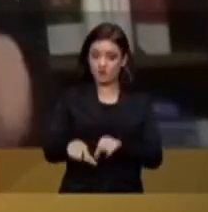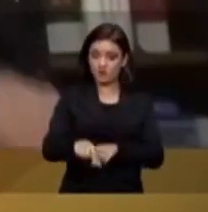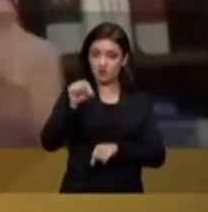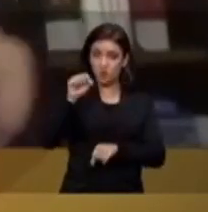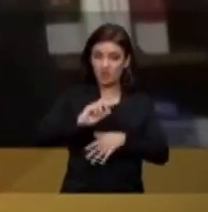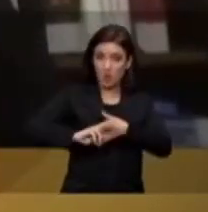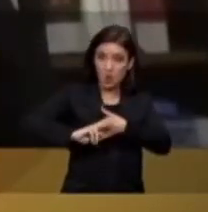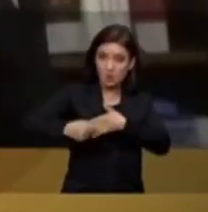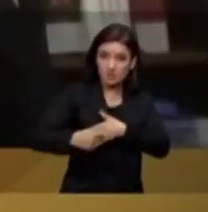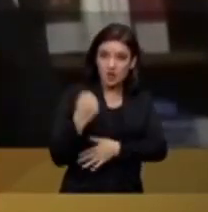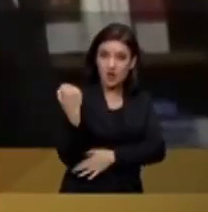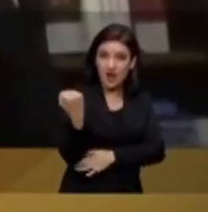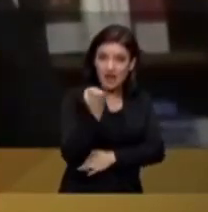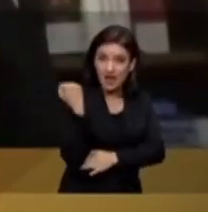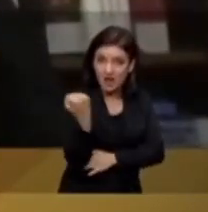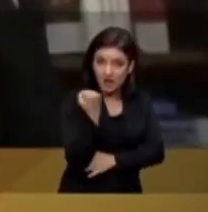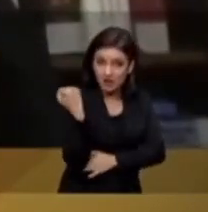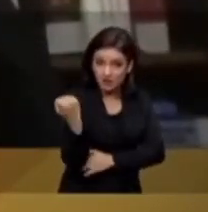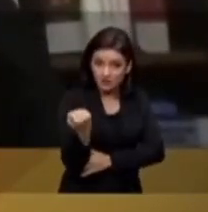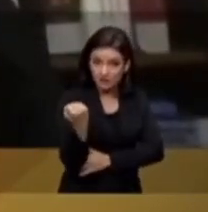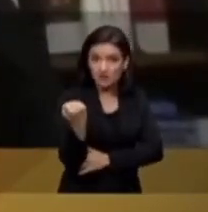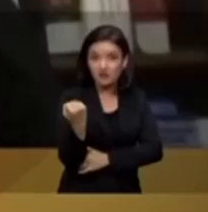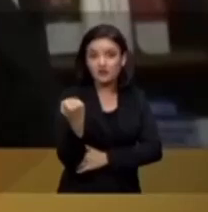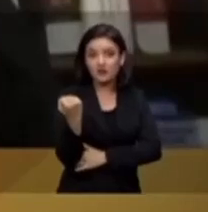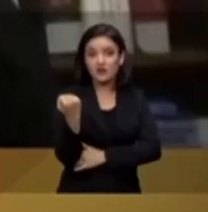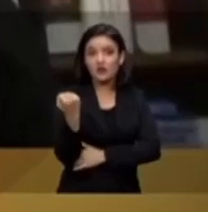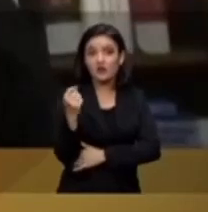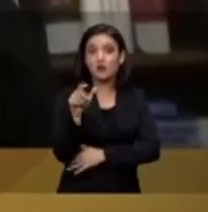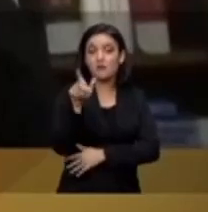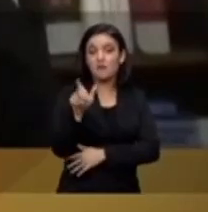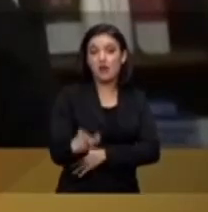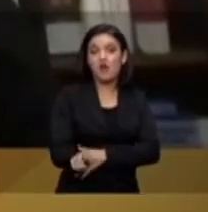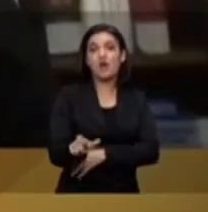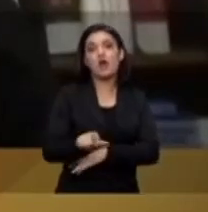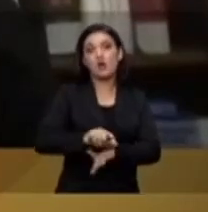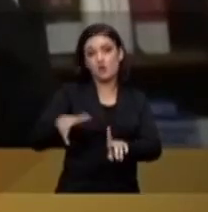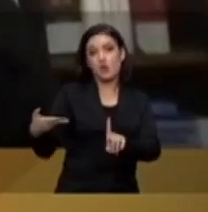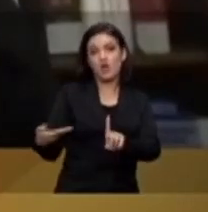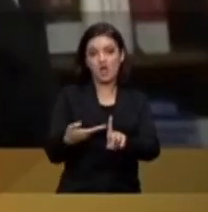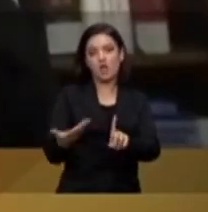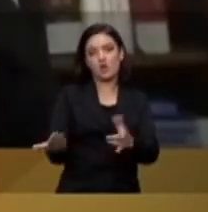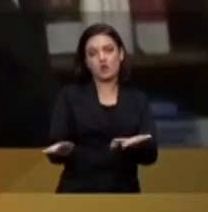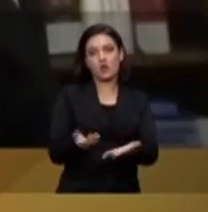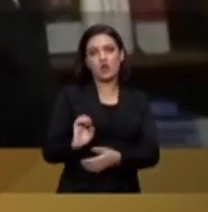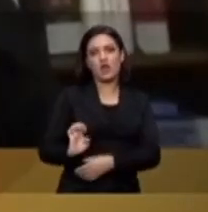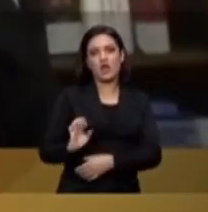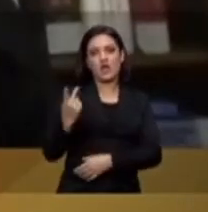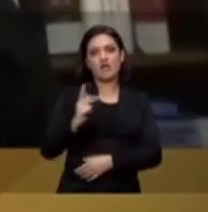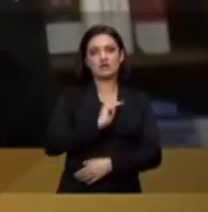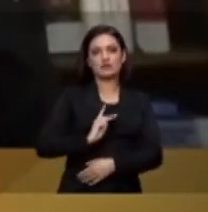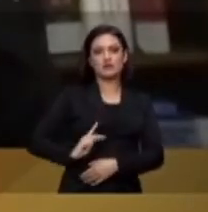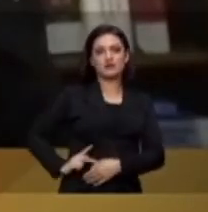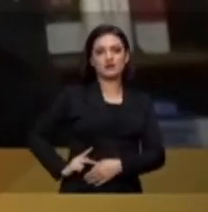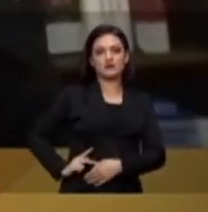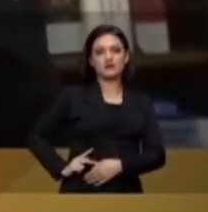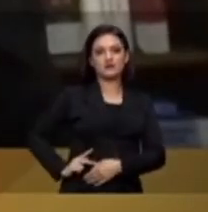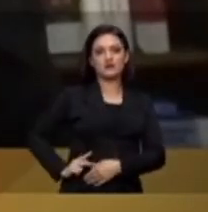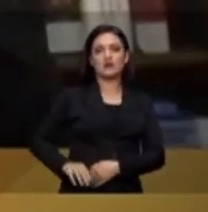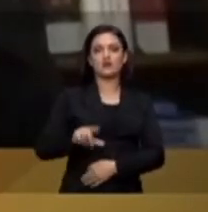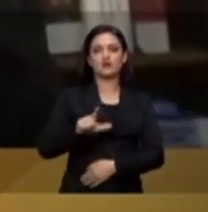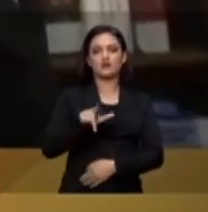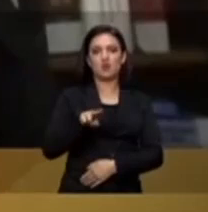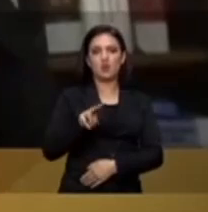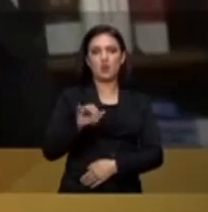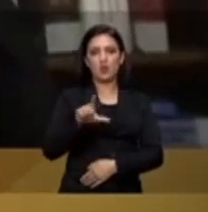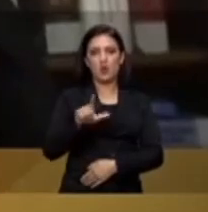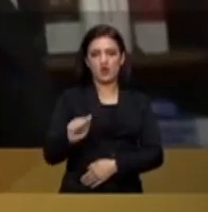consequências, sobretudo para o então paciente, que é o ora agravante, o ex-presidente Luiz